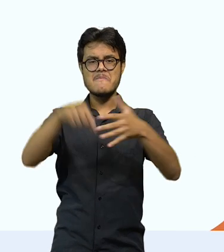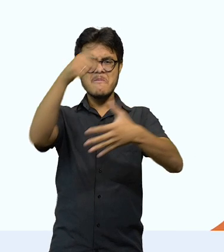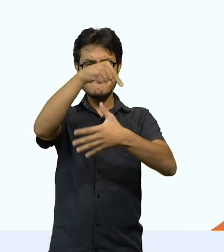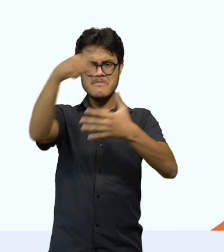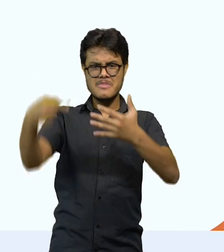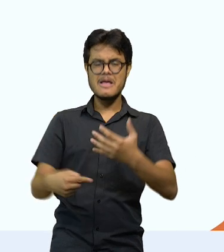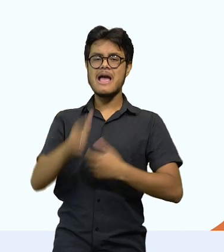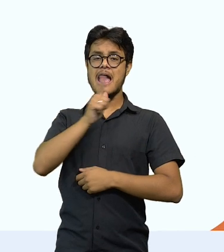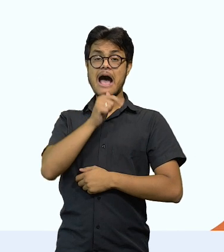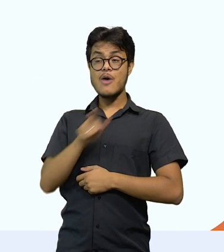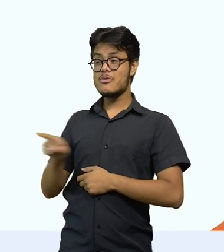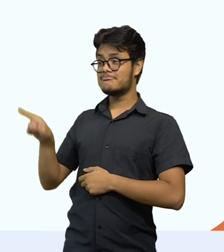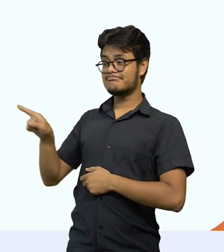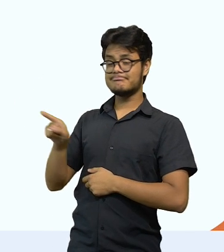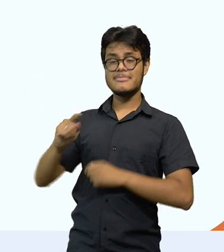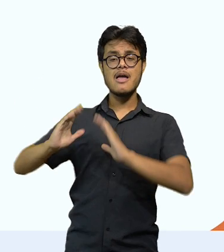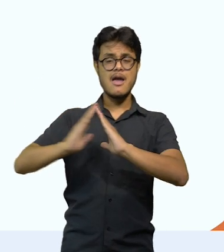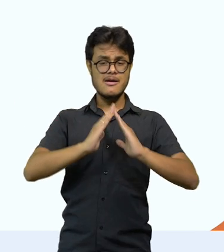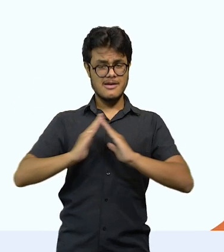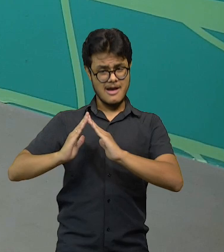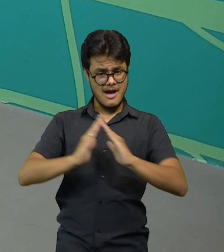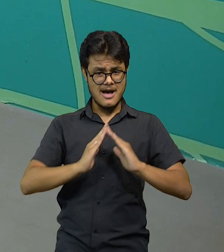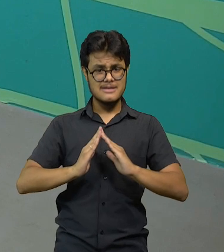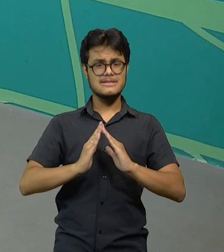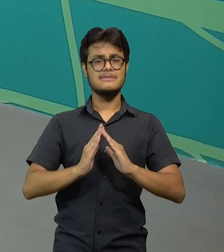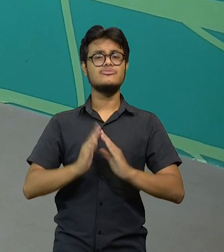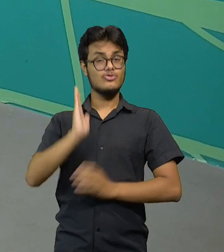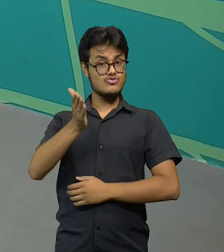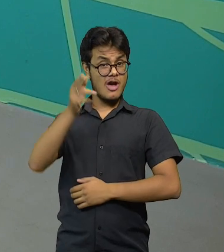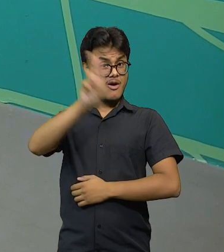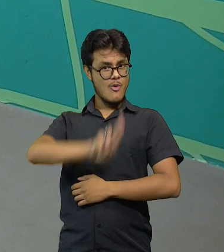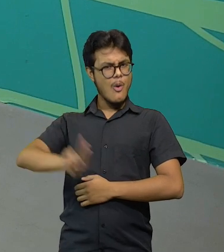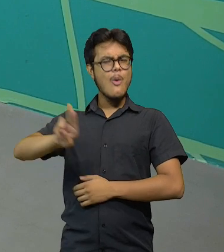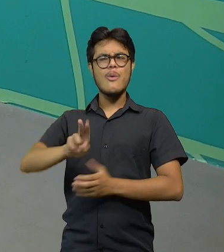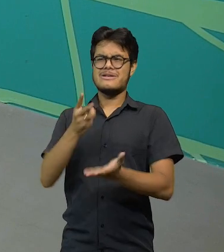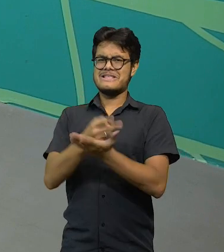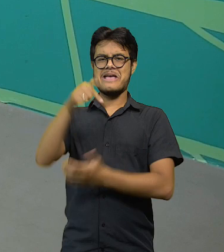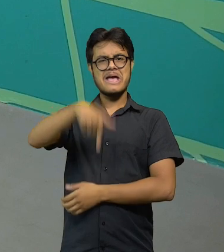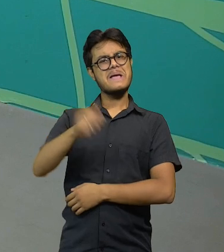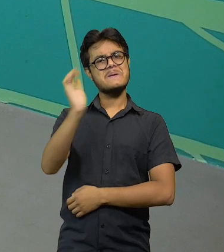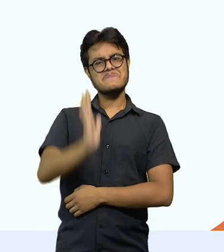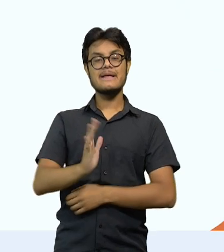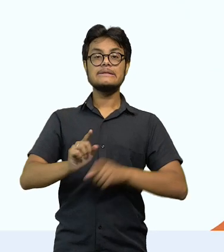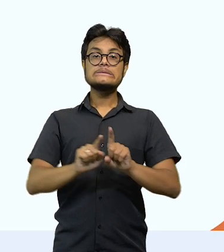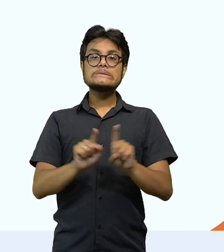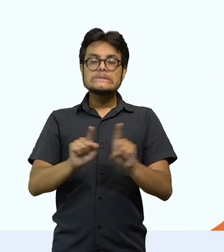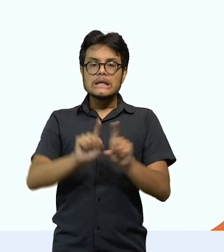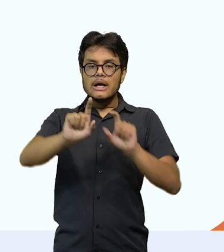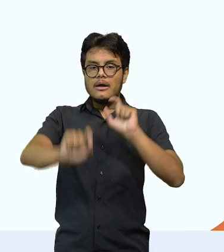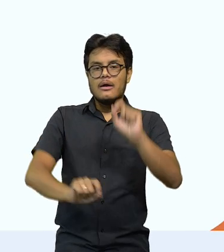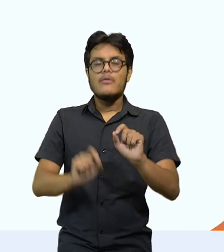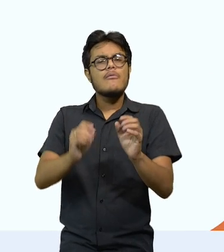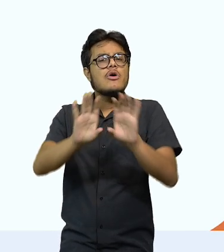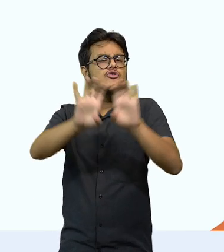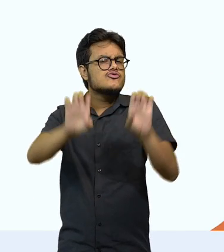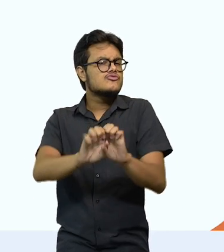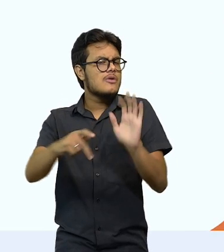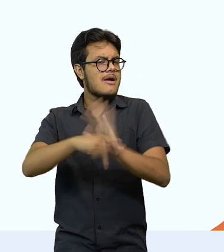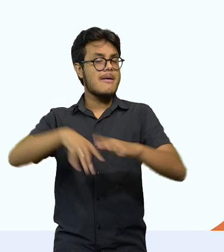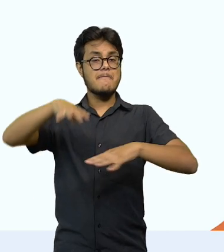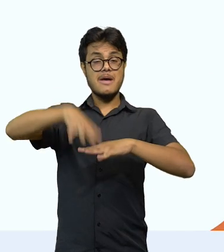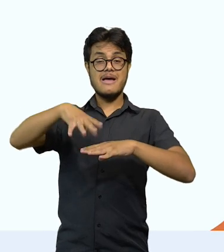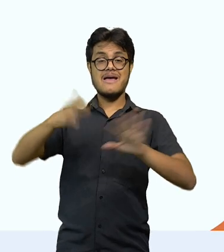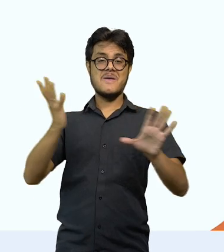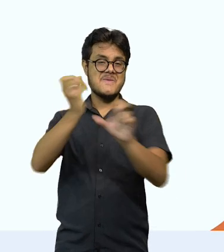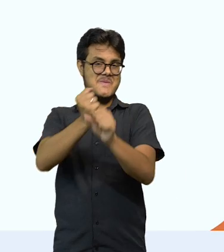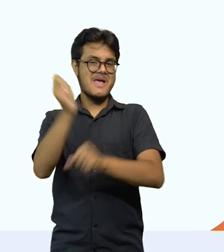nas hidrelétricas, como nas energias solar, que a gente usa muito aqui no Brasil, e também pôde entender como calcular